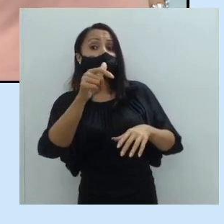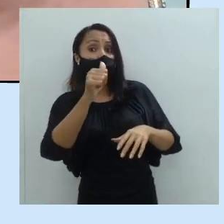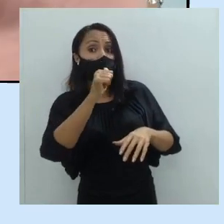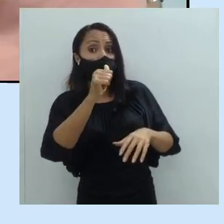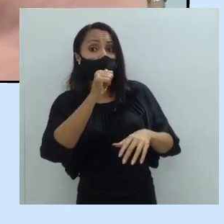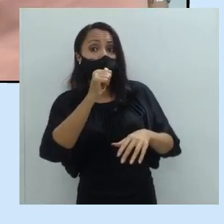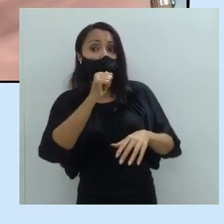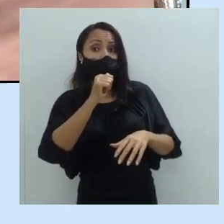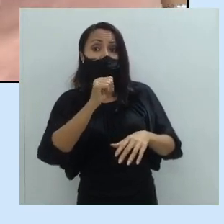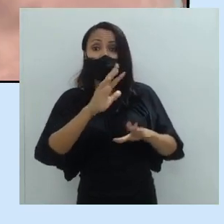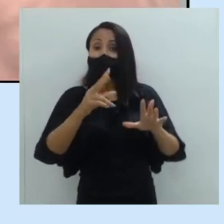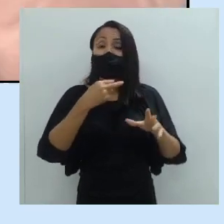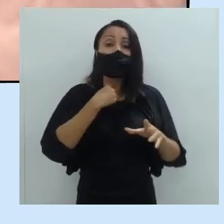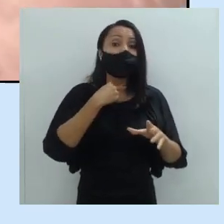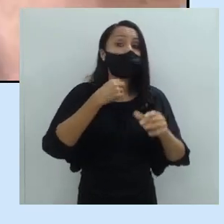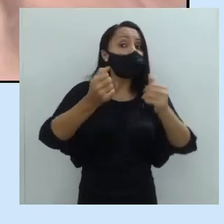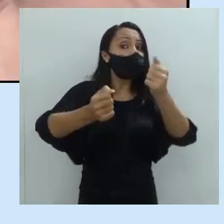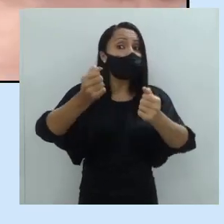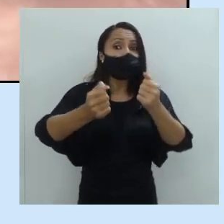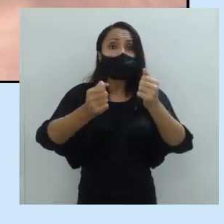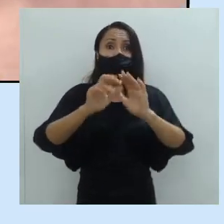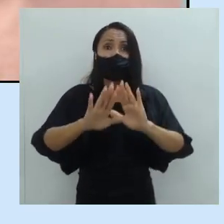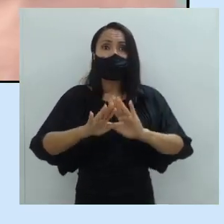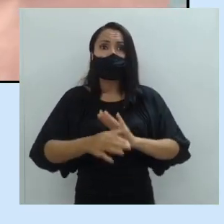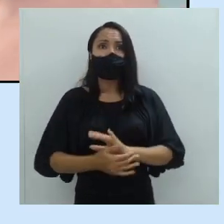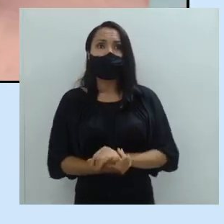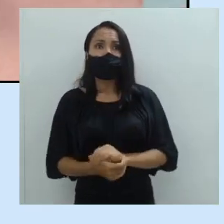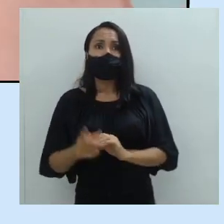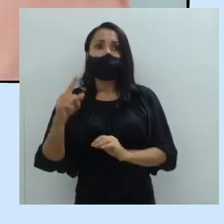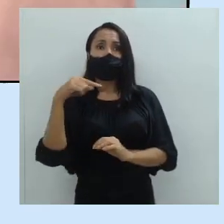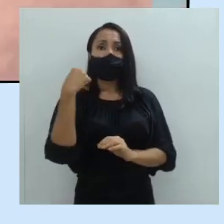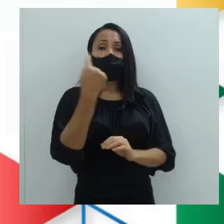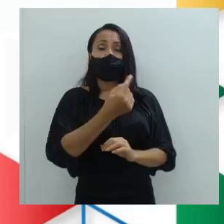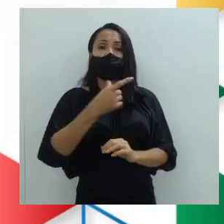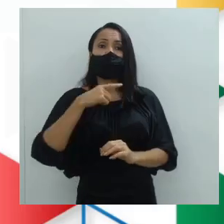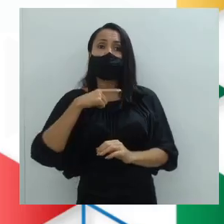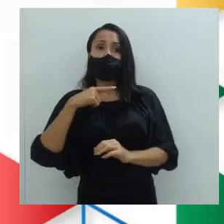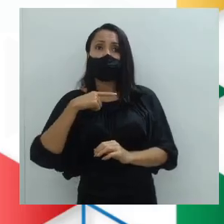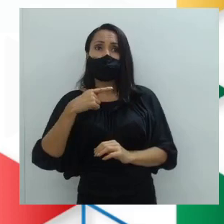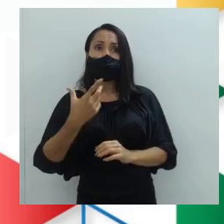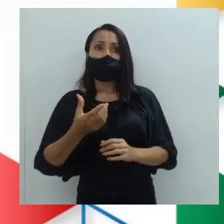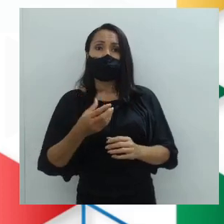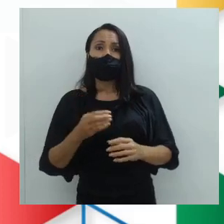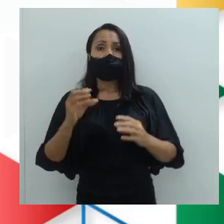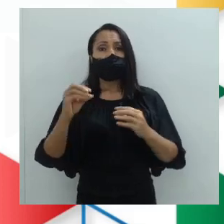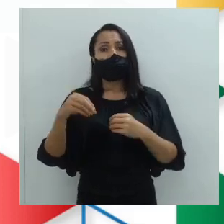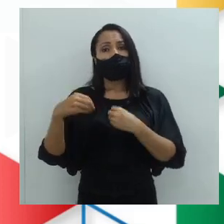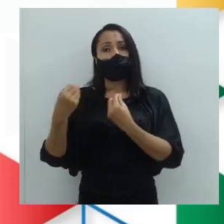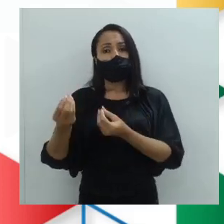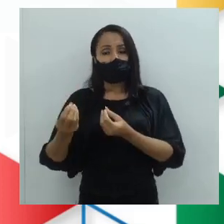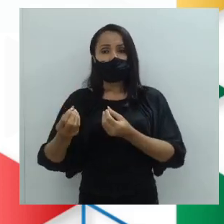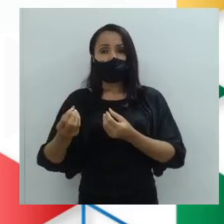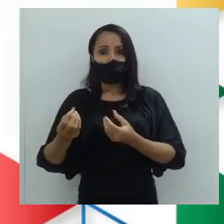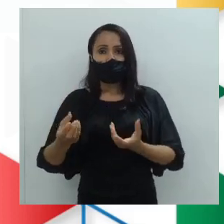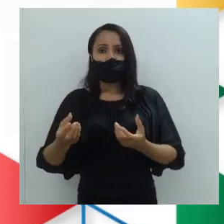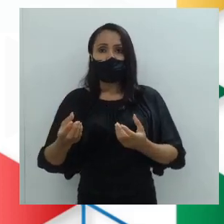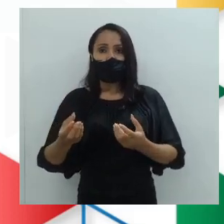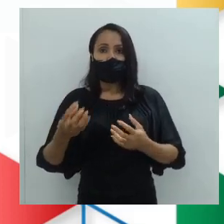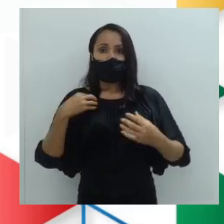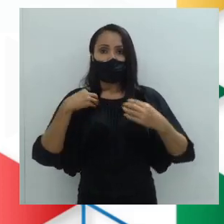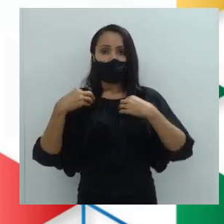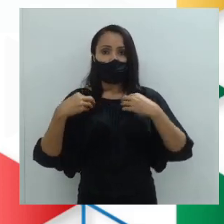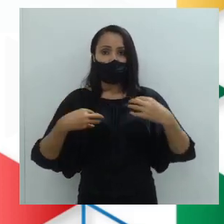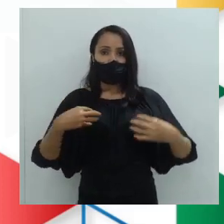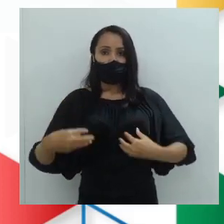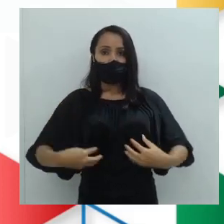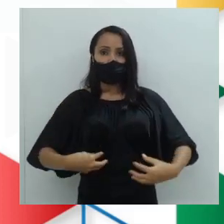não dirija. E aqui nós temos justamente sobre a doação de órgãos também. Se